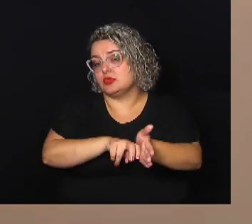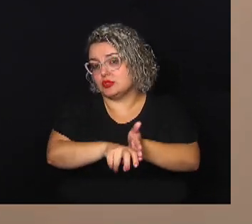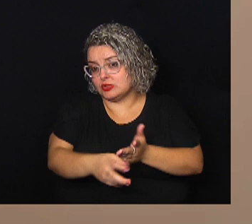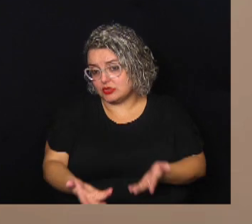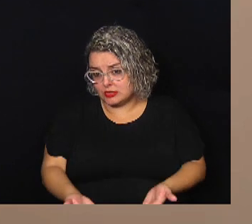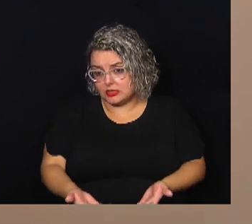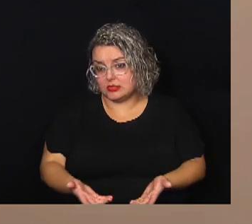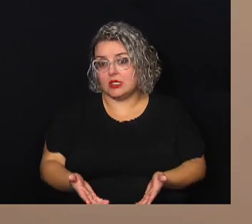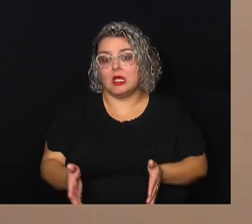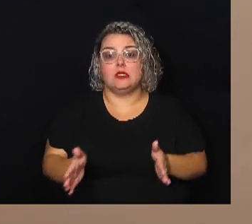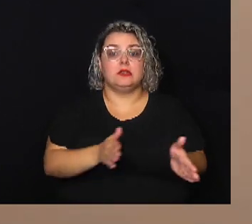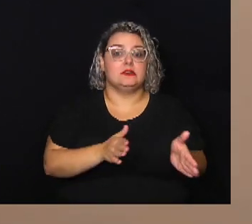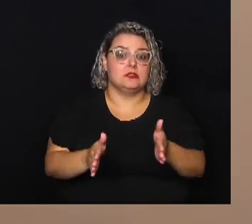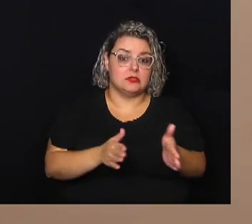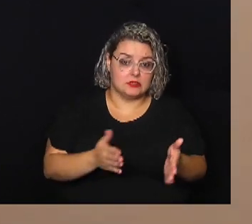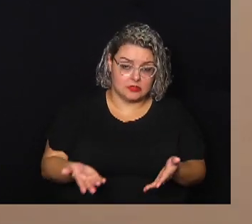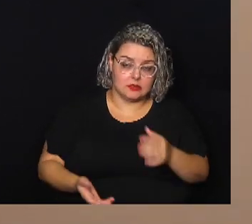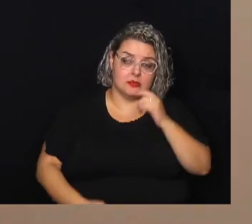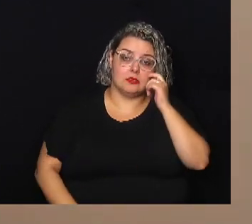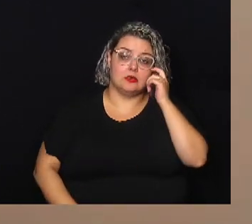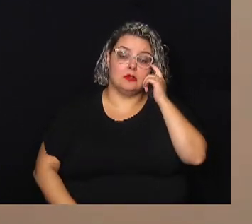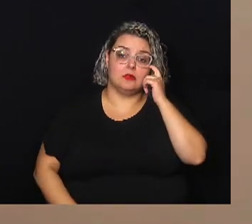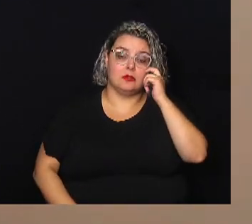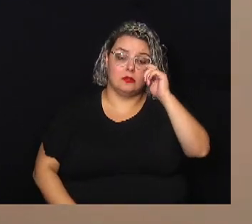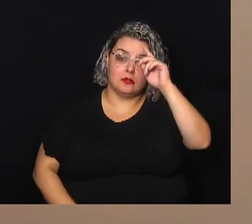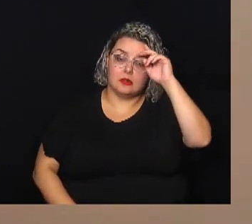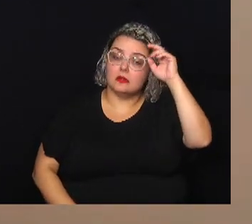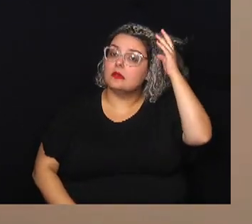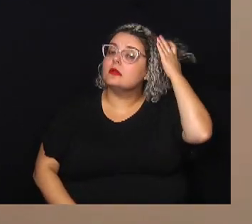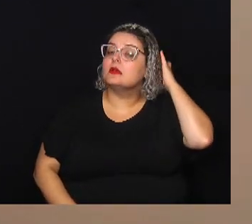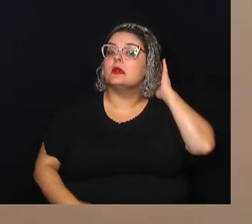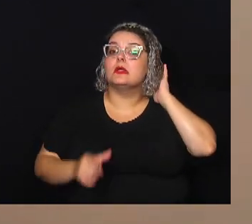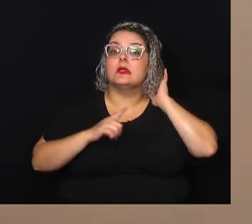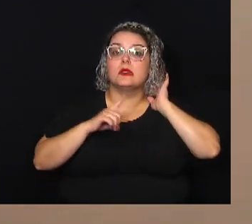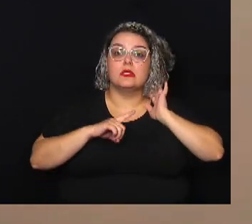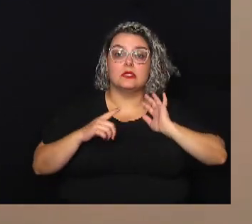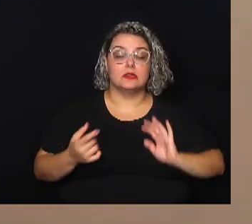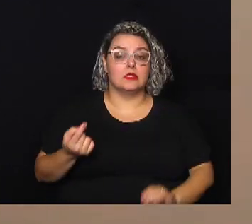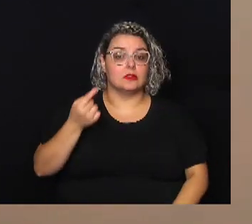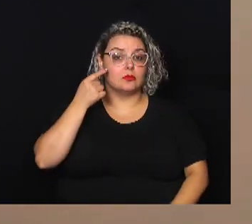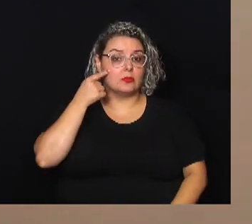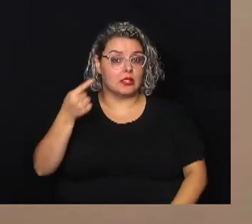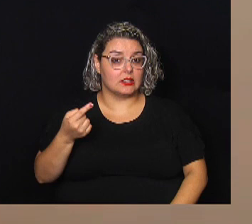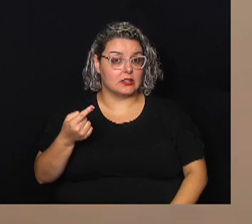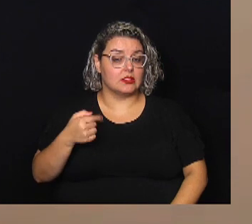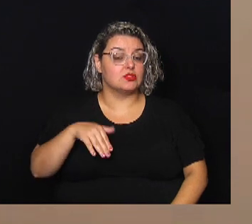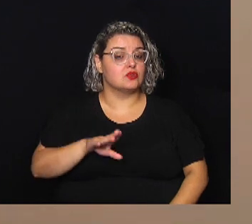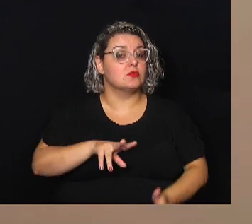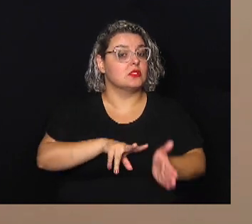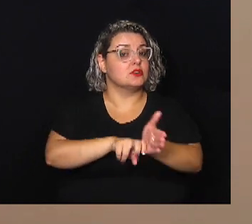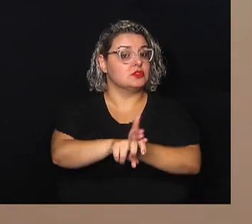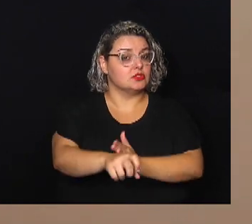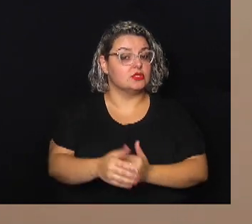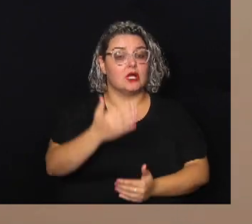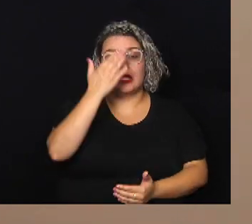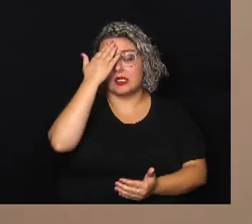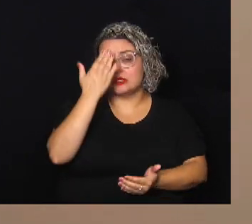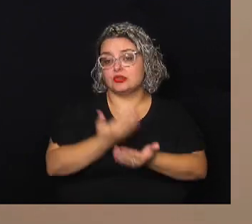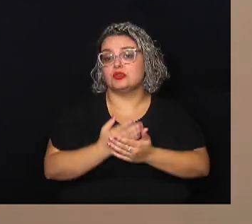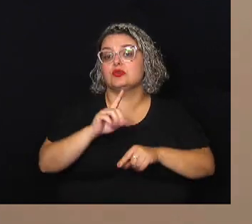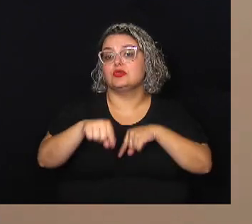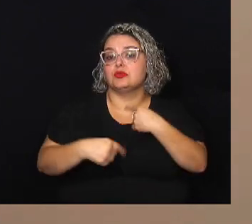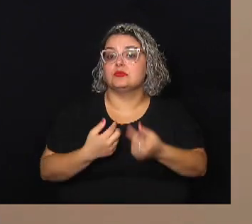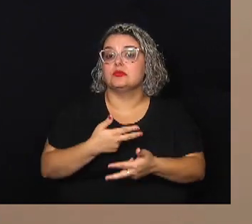Nesse cenário, a gente acaba tendo uma expectativa de mais diagnósticos. Acredito que um outro ponto também